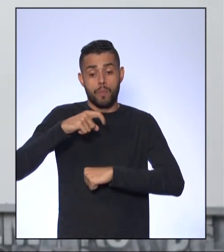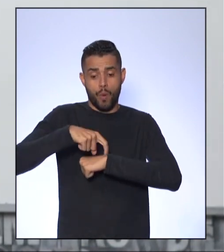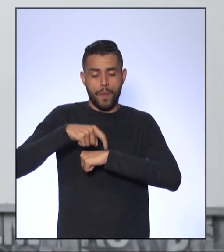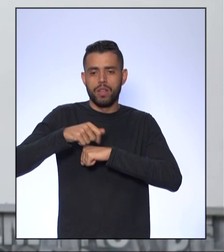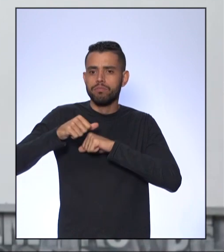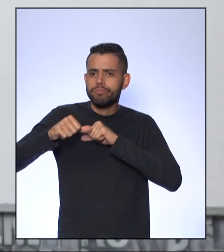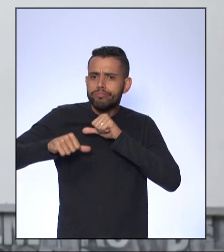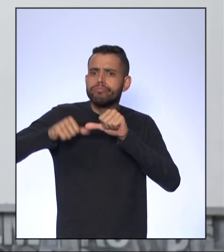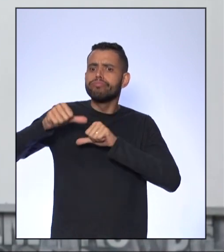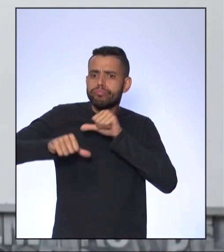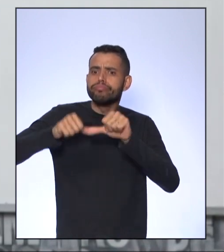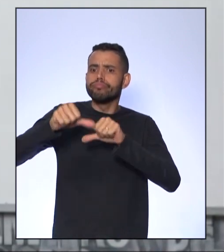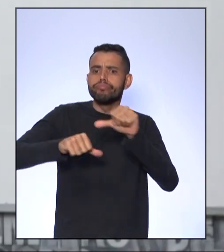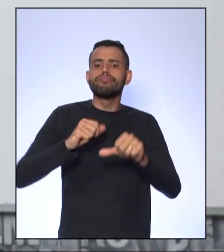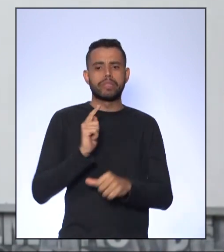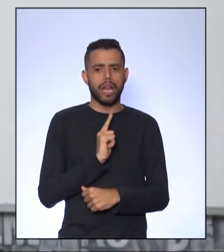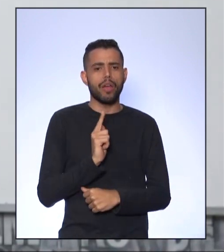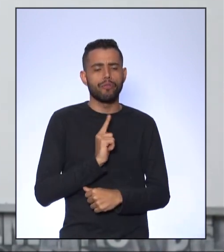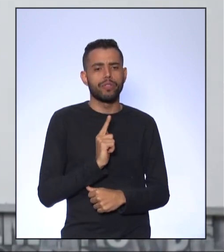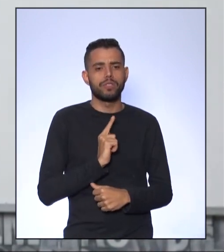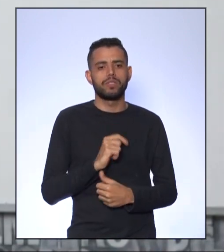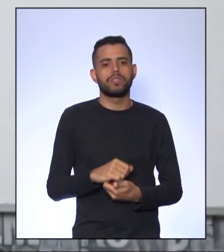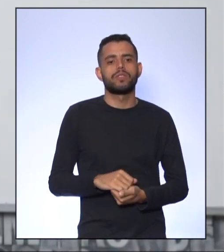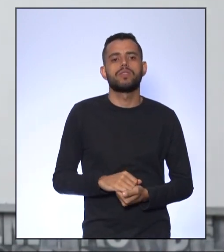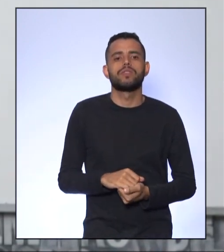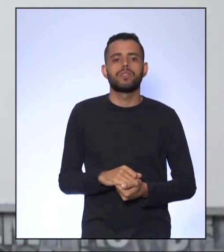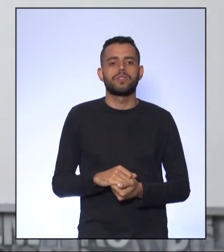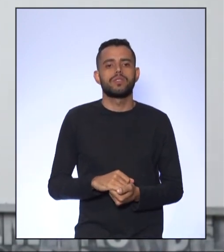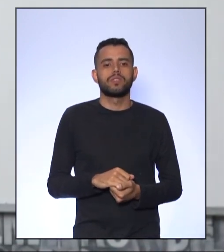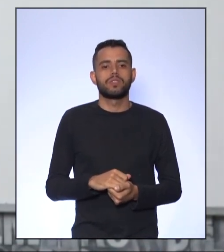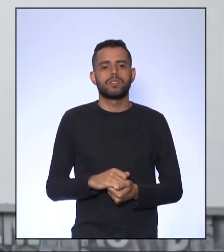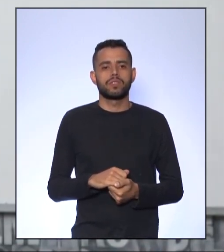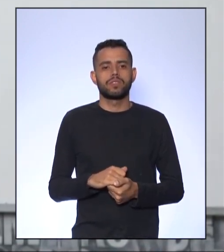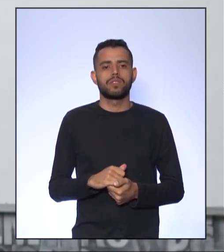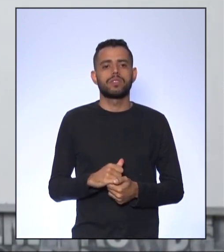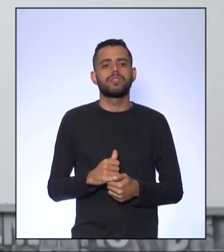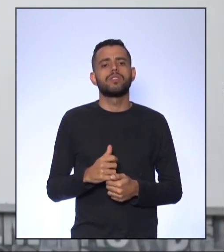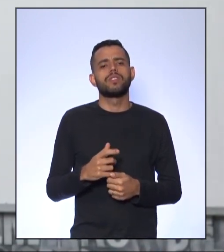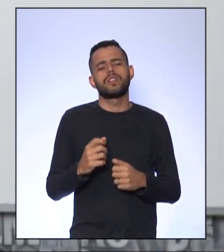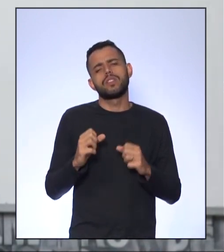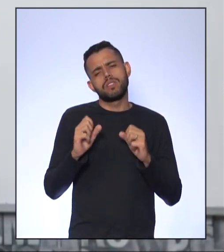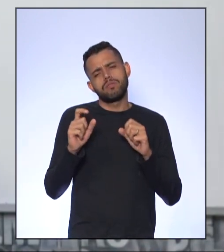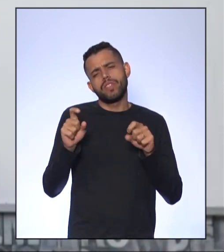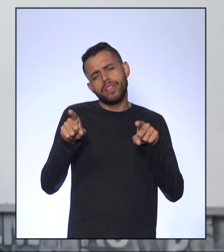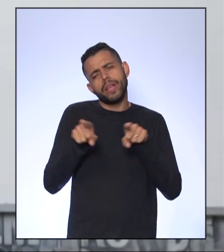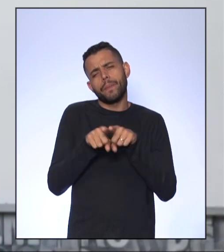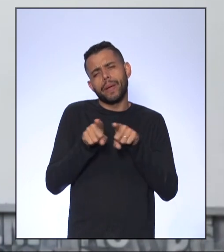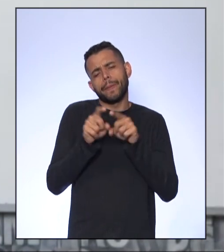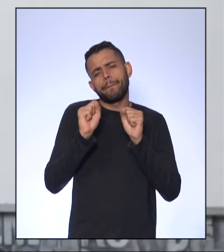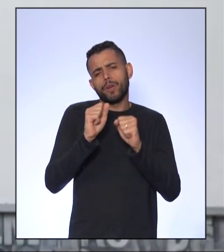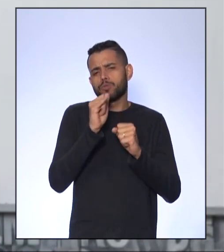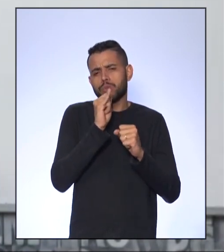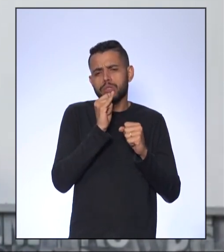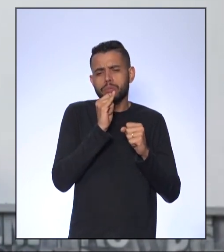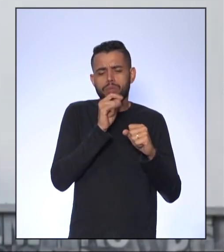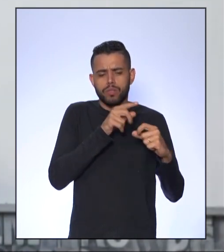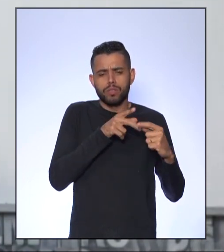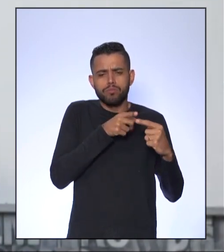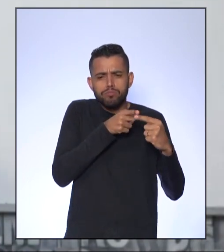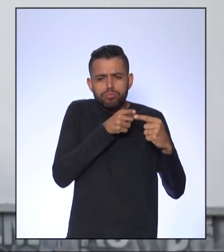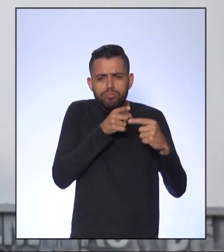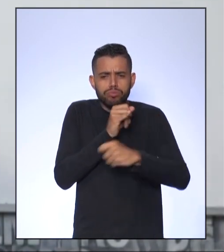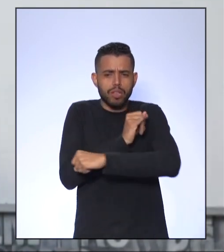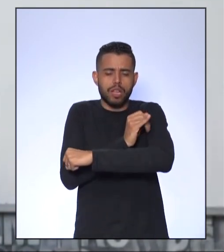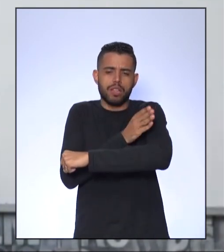transição, tá? Podemos até usar aqui a ideia de ruptura. Nós estamos saindo da